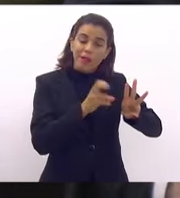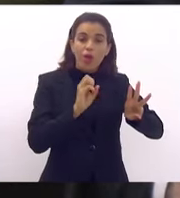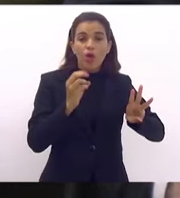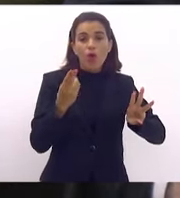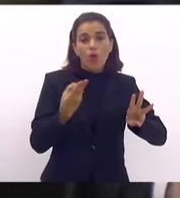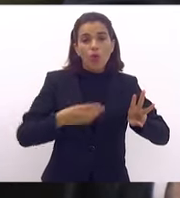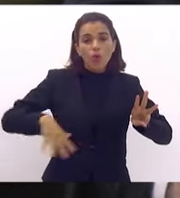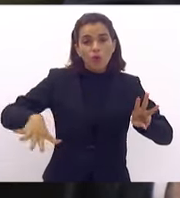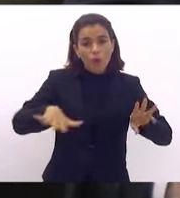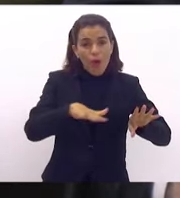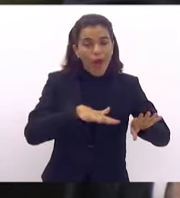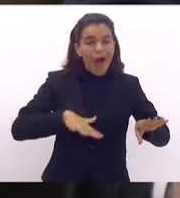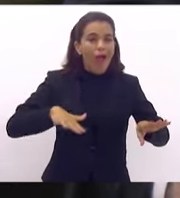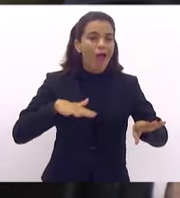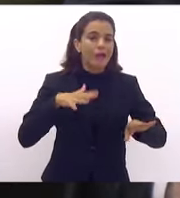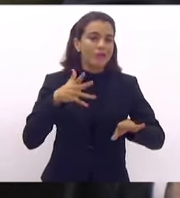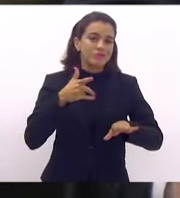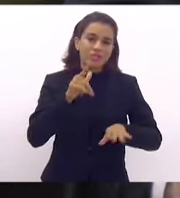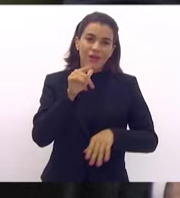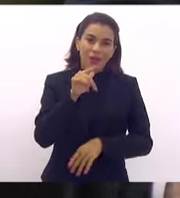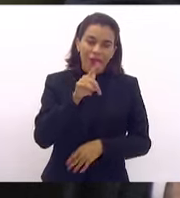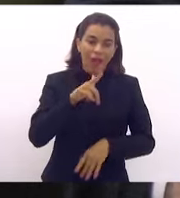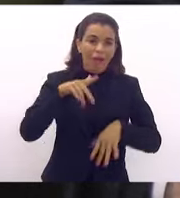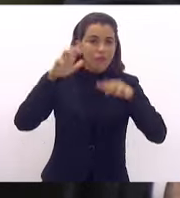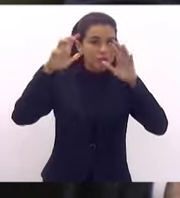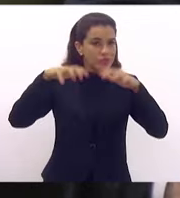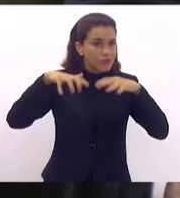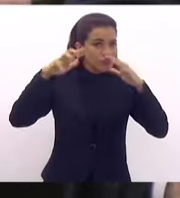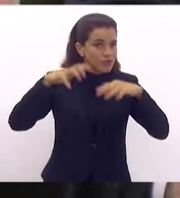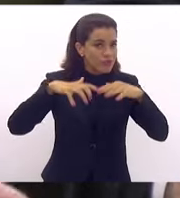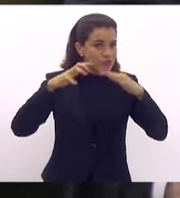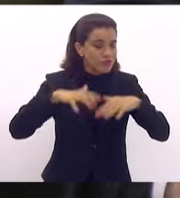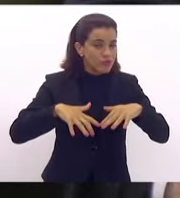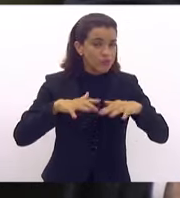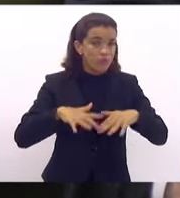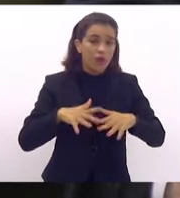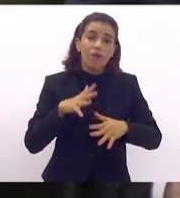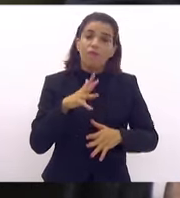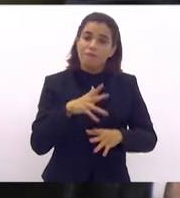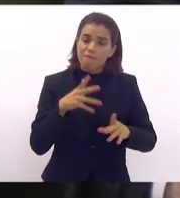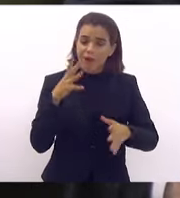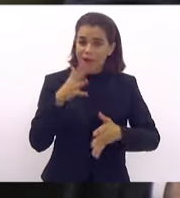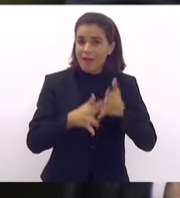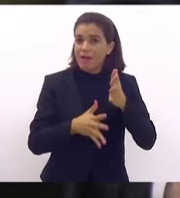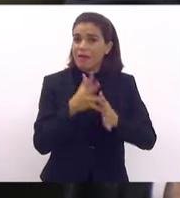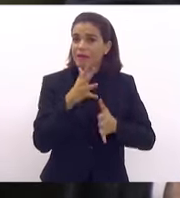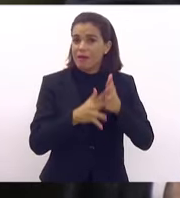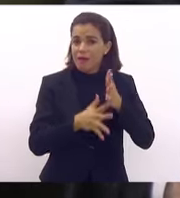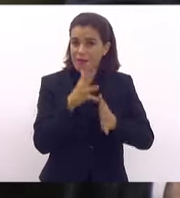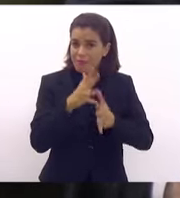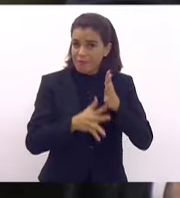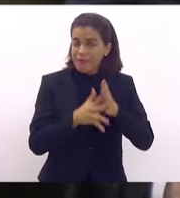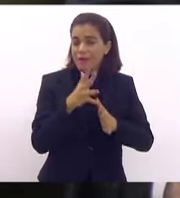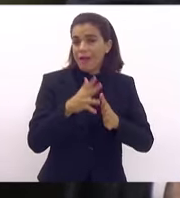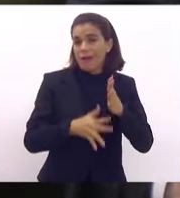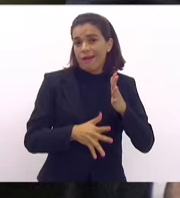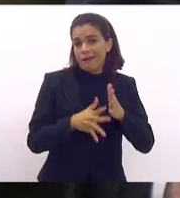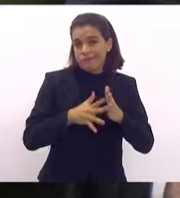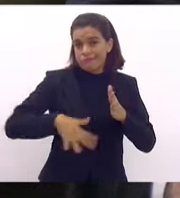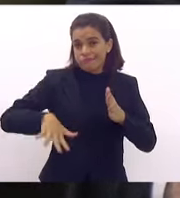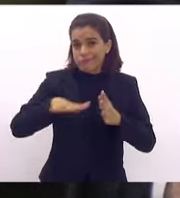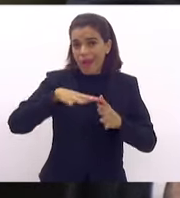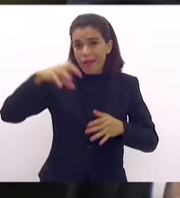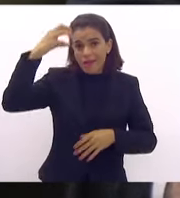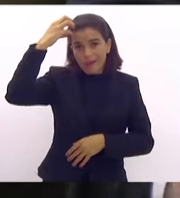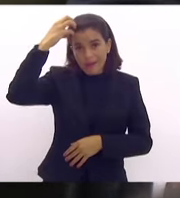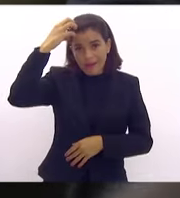E isso, vindo à tona, vai afetar 25 municípios litorâneos. Não é apenas a Angra dos Reis. Então,